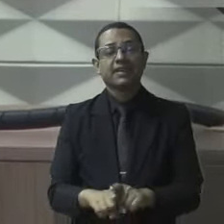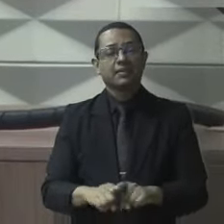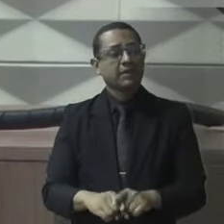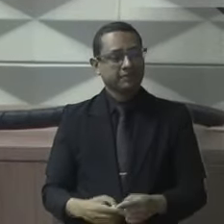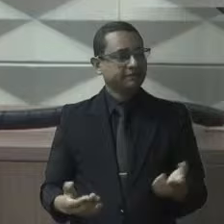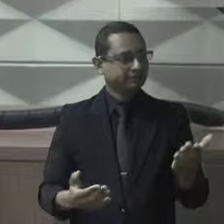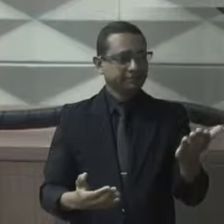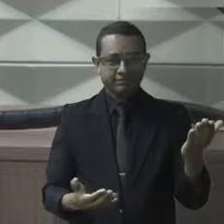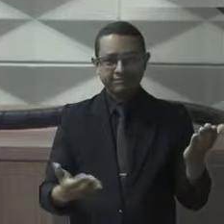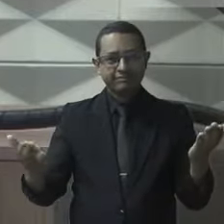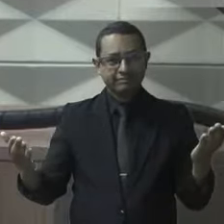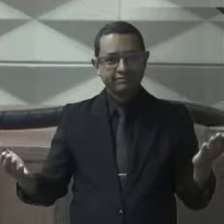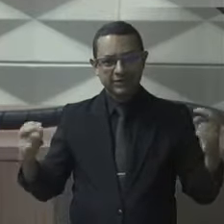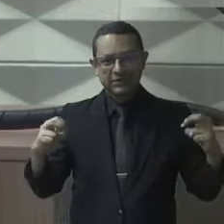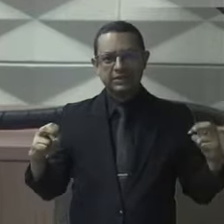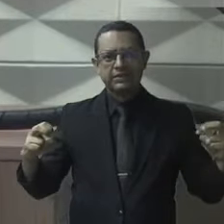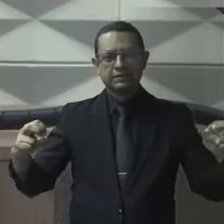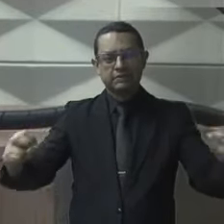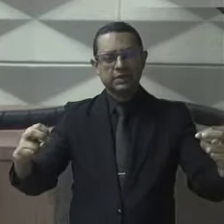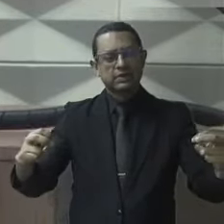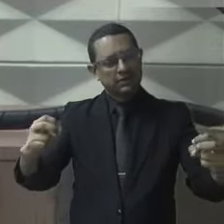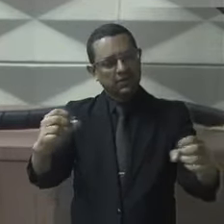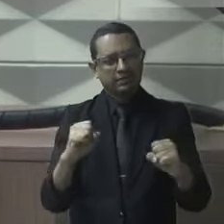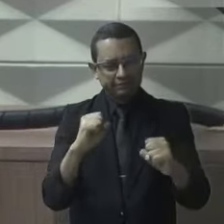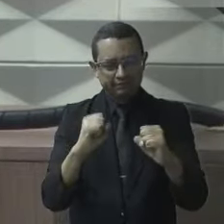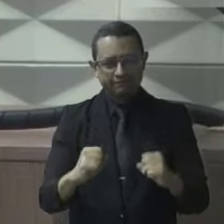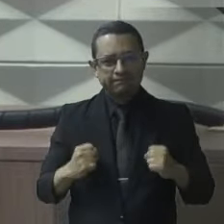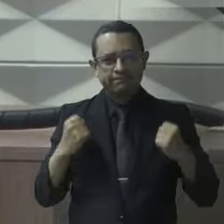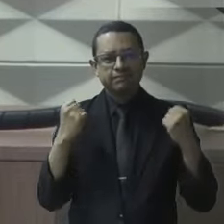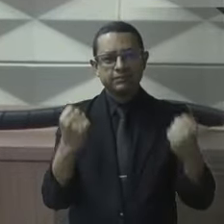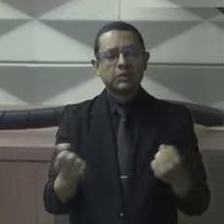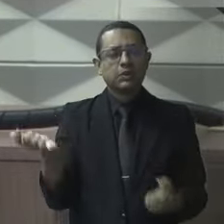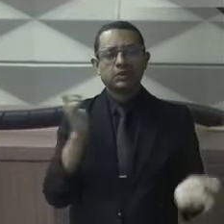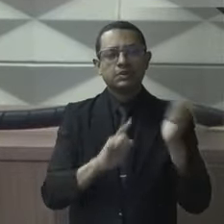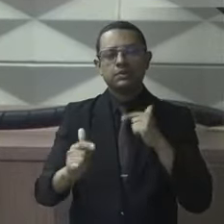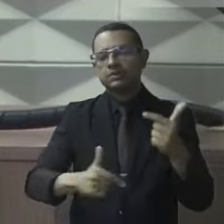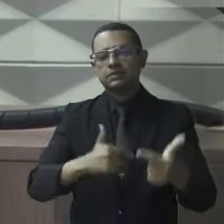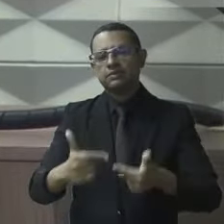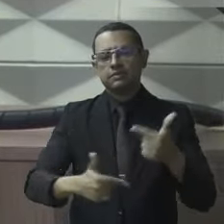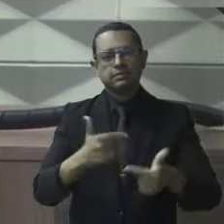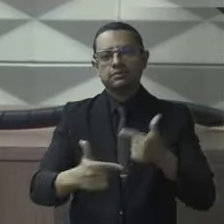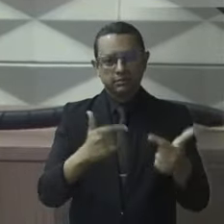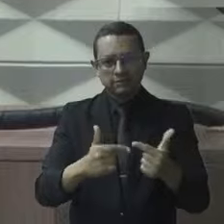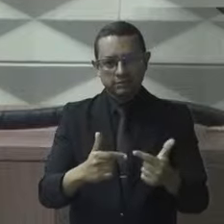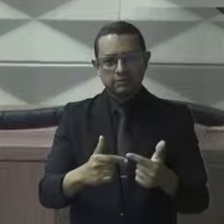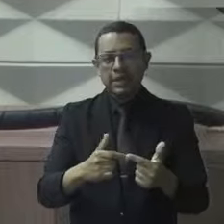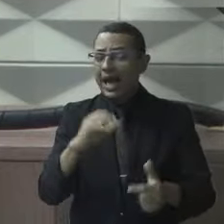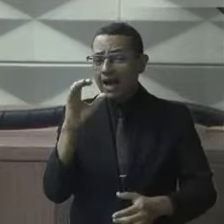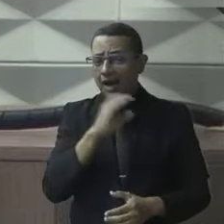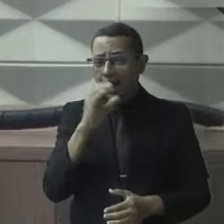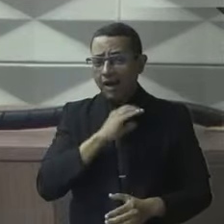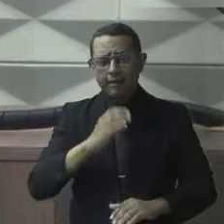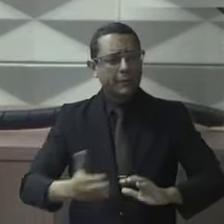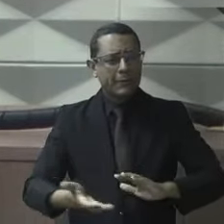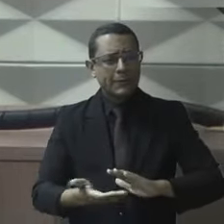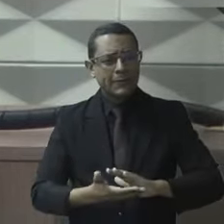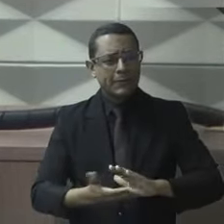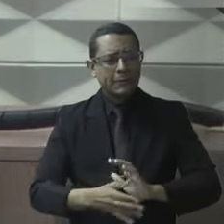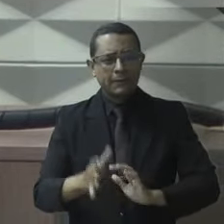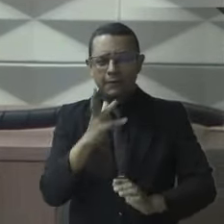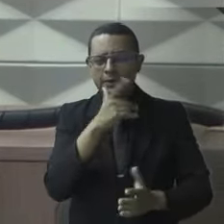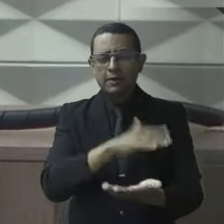da Corte, que se esmeraram para fazer um trabalho célere e